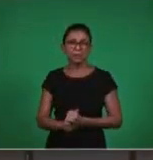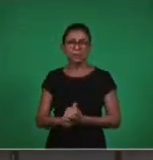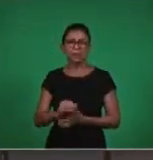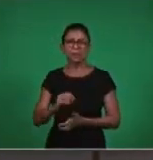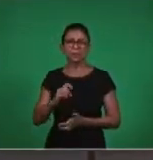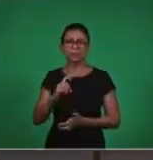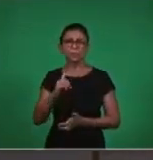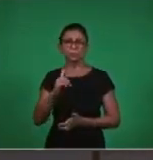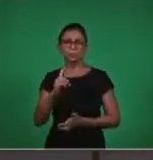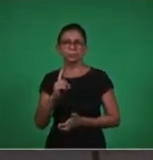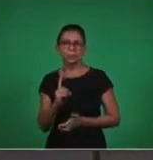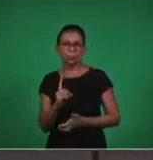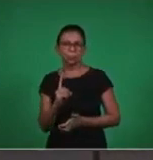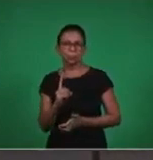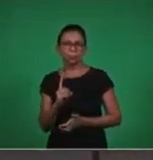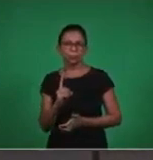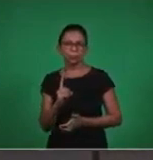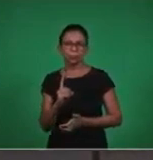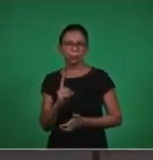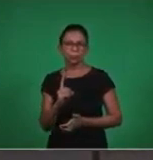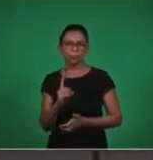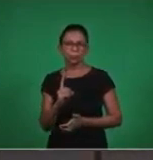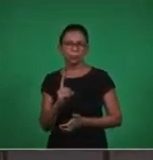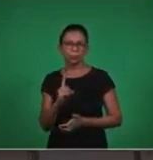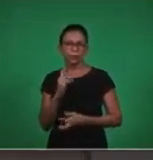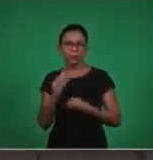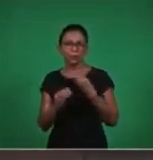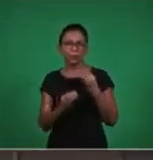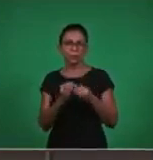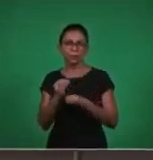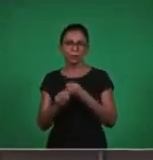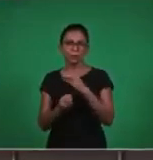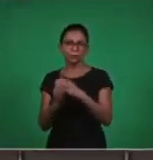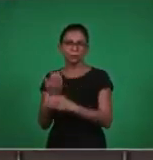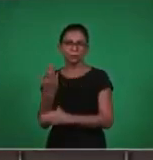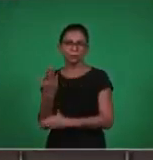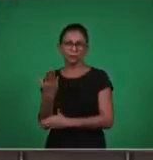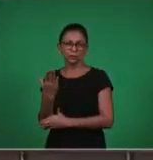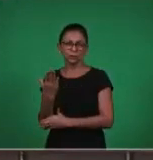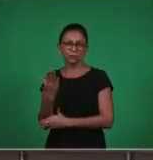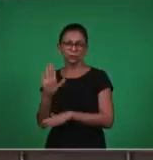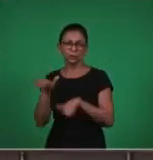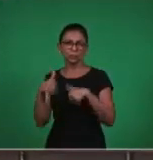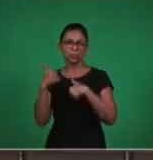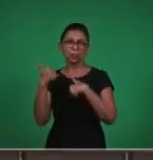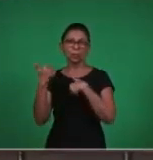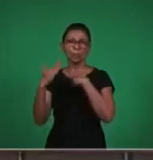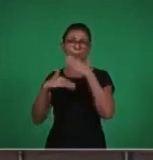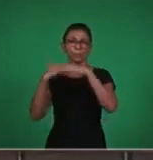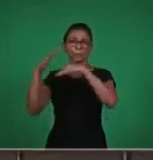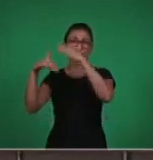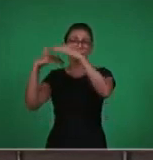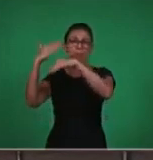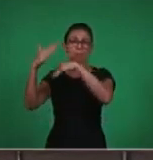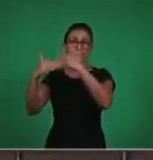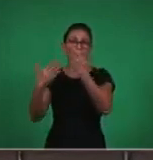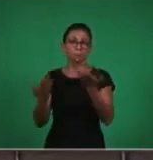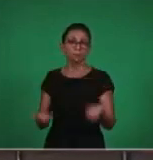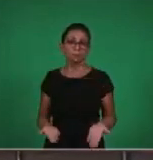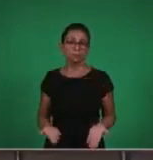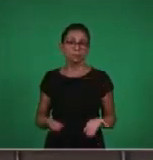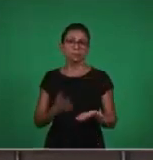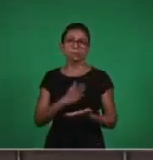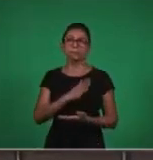que inventou e como foi o processo para fazer isso. Isso é criacionismo. Deus, você